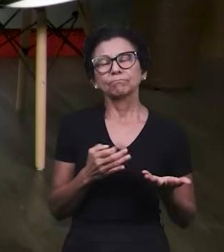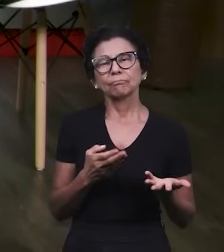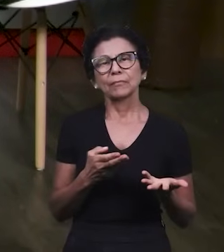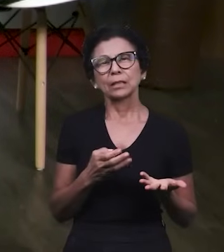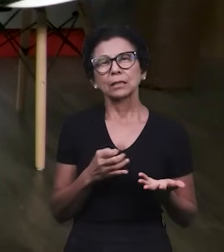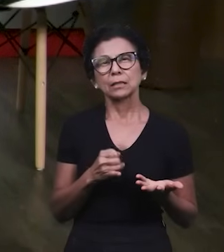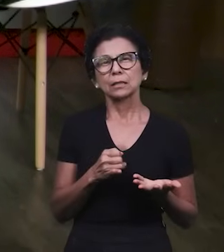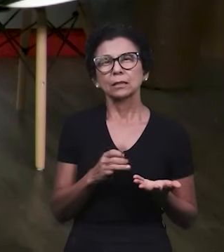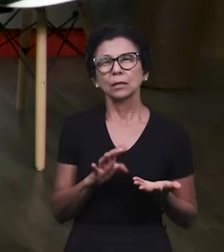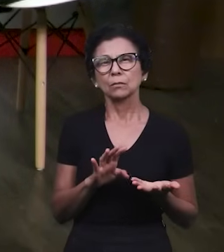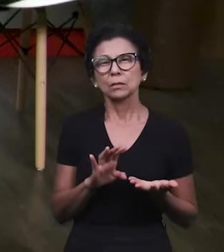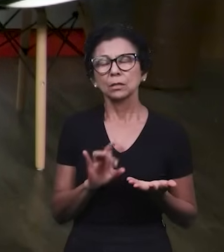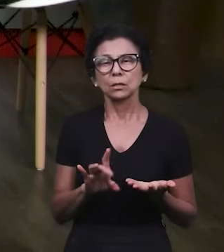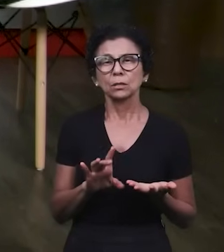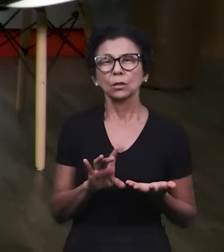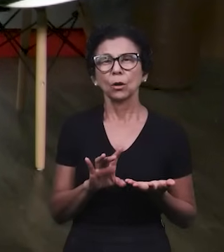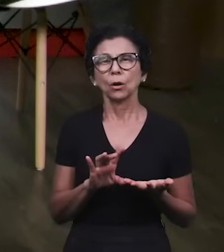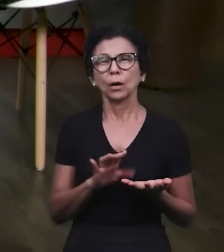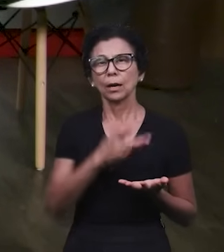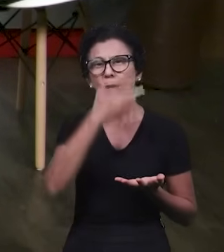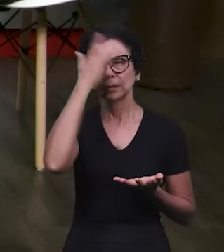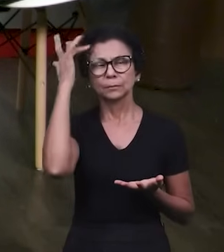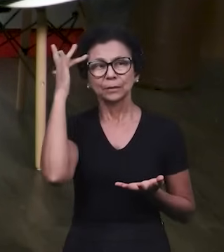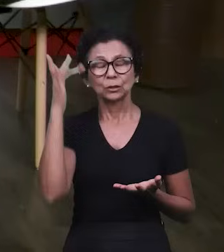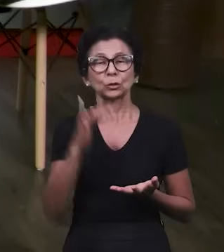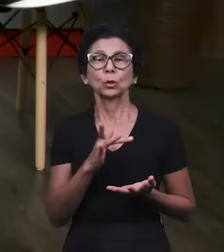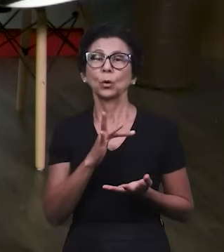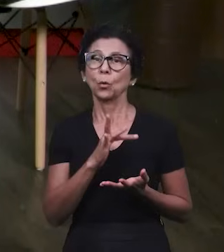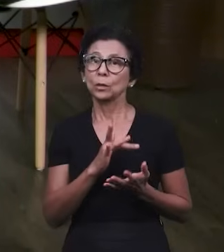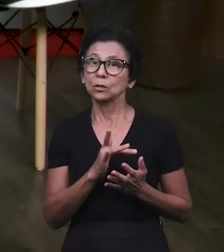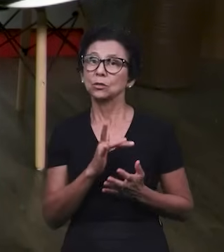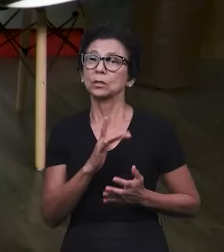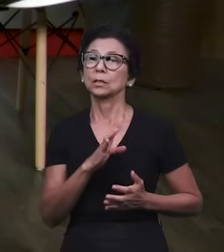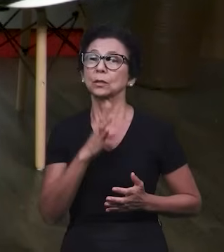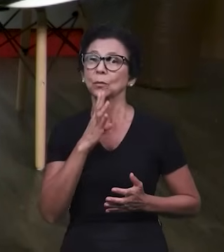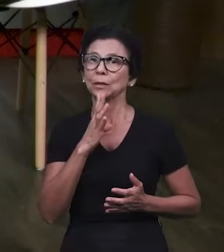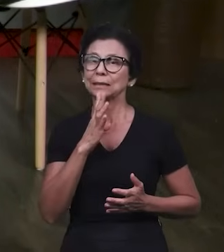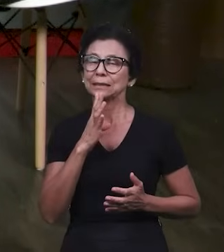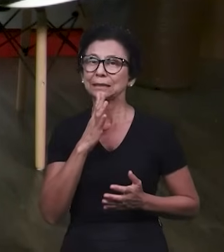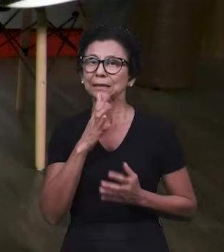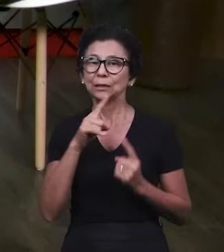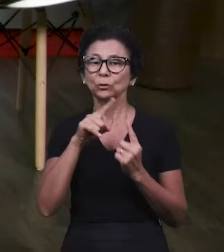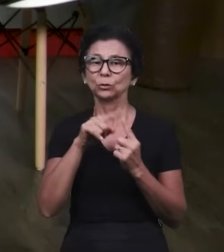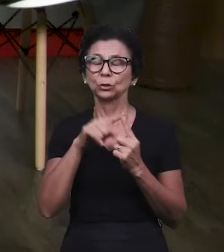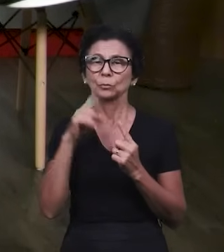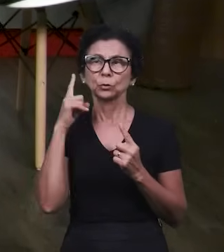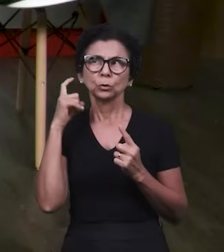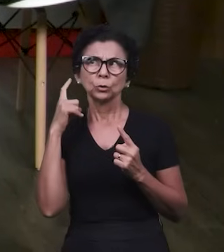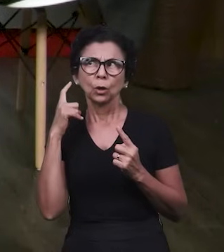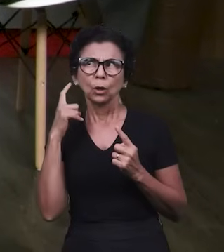Só identificava aqueles que conheciam o segredo. Exatamente.